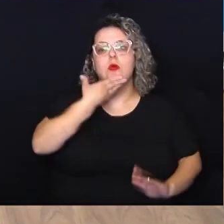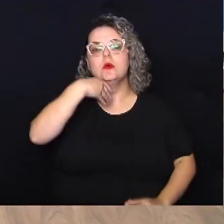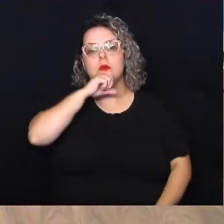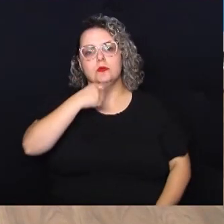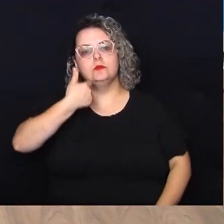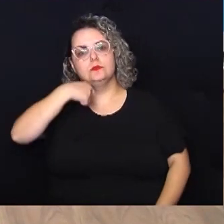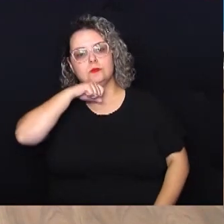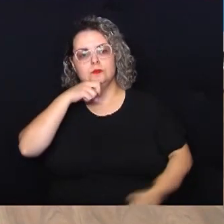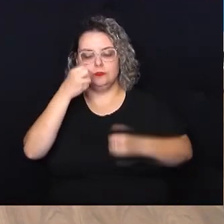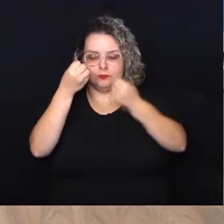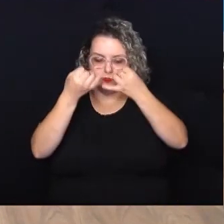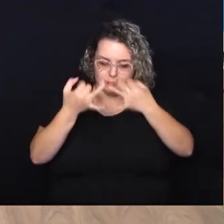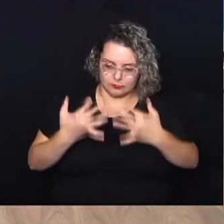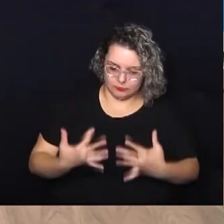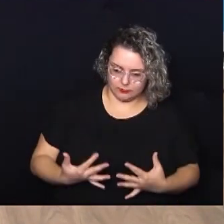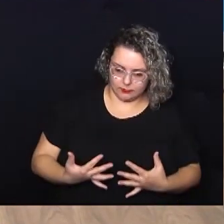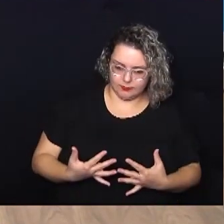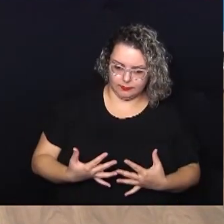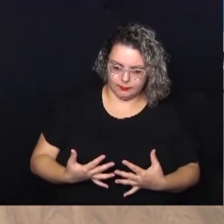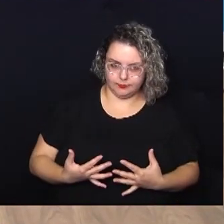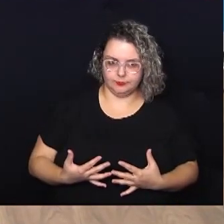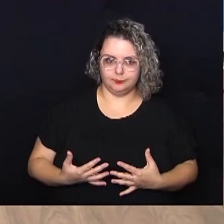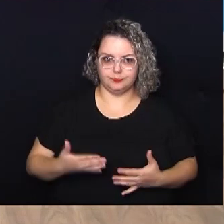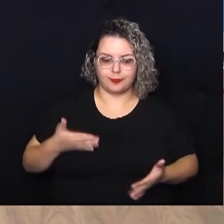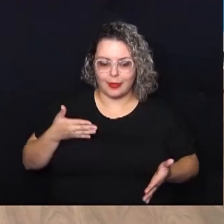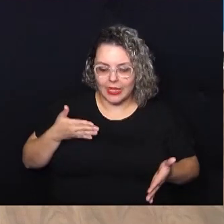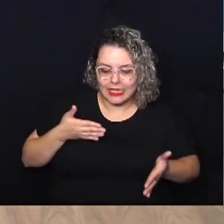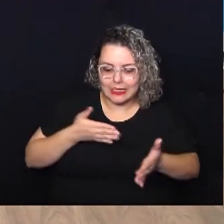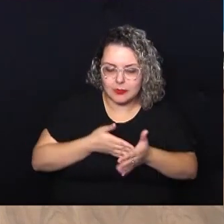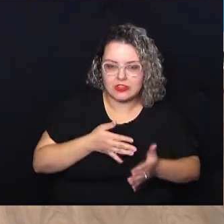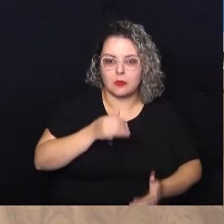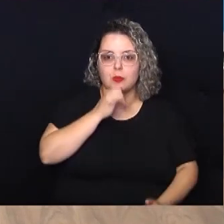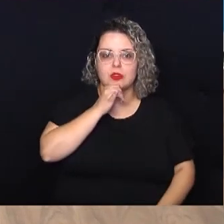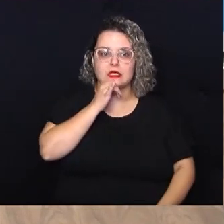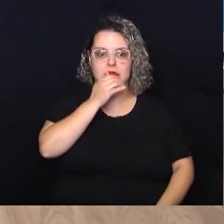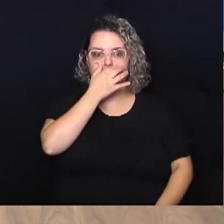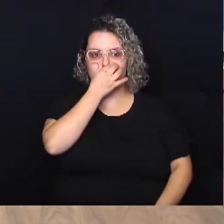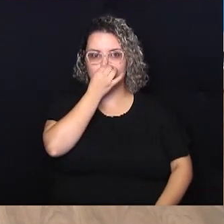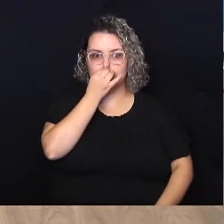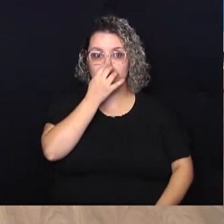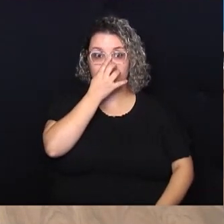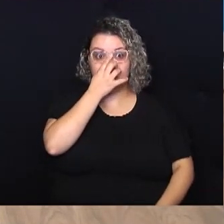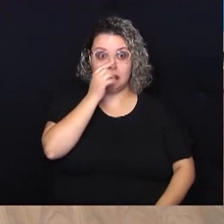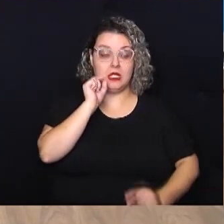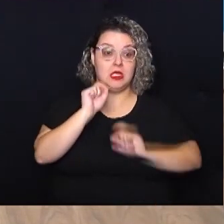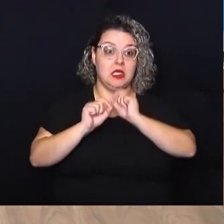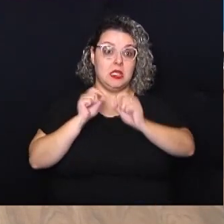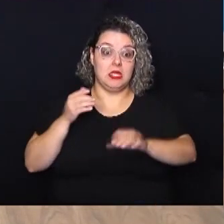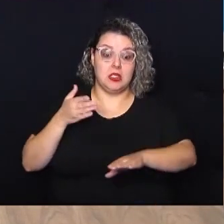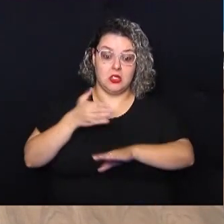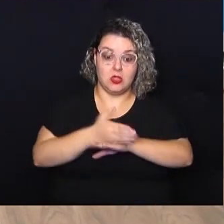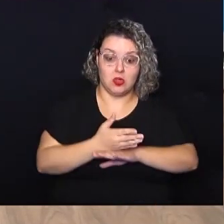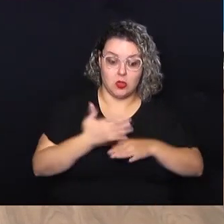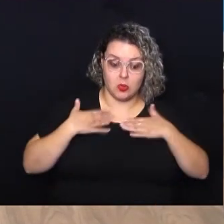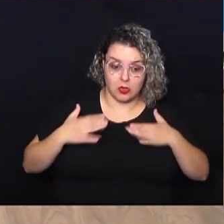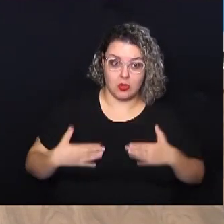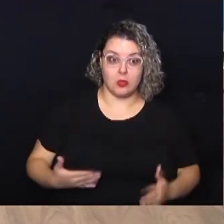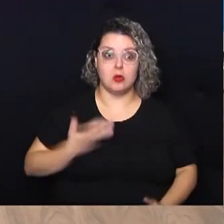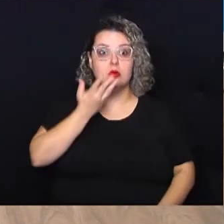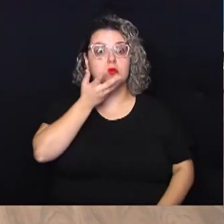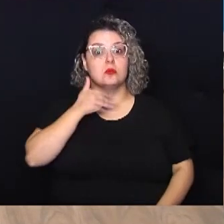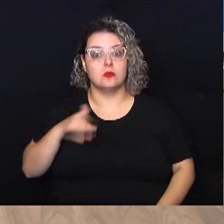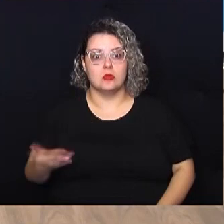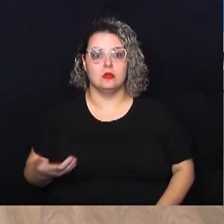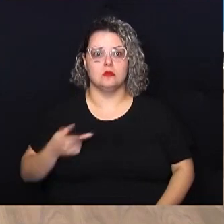precisam orientar sobre limites. Então, por exemplo, quem pode ter acesso ao corpo dessa criança? Você falou que você